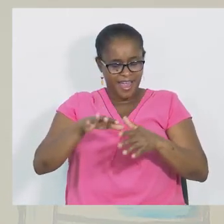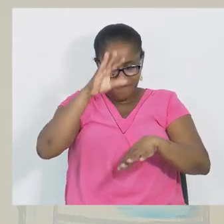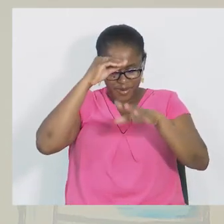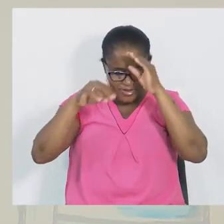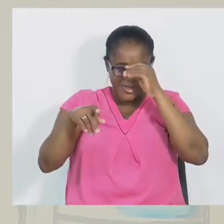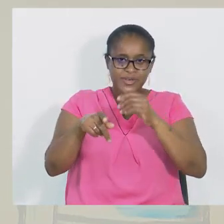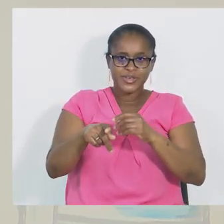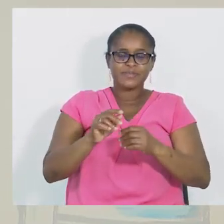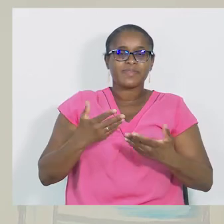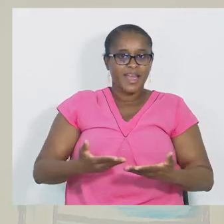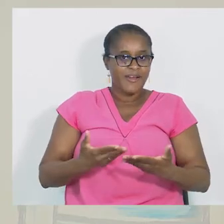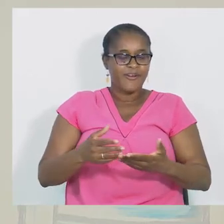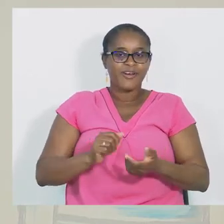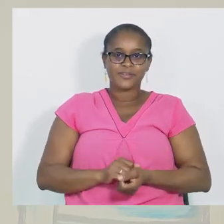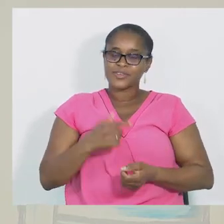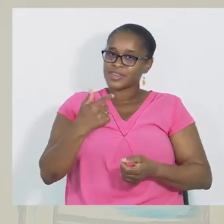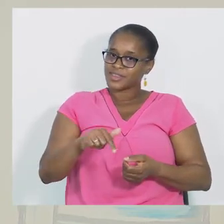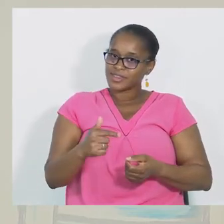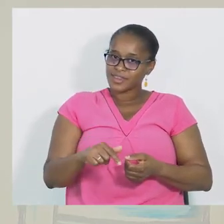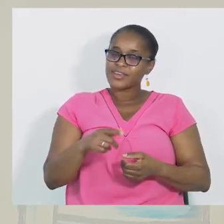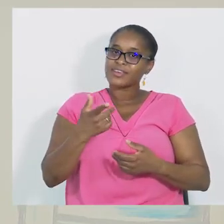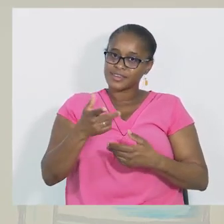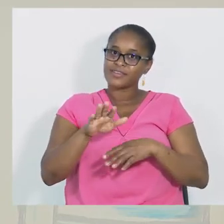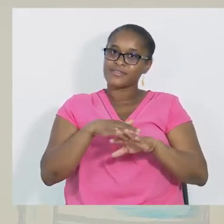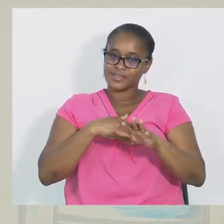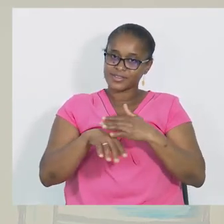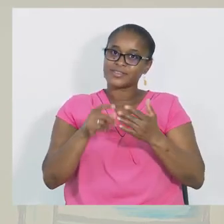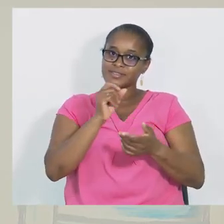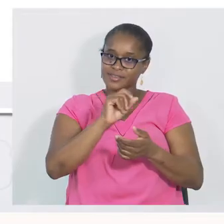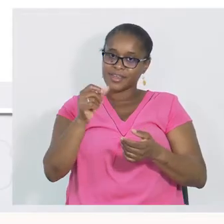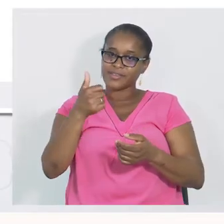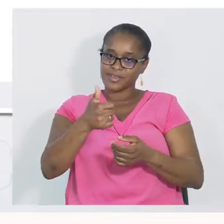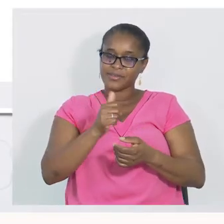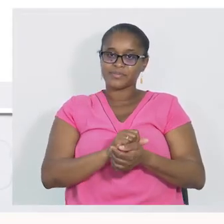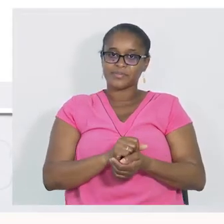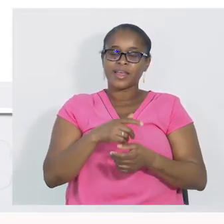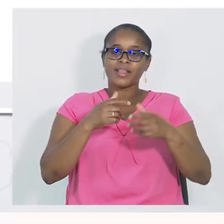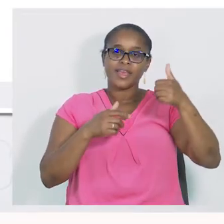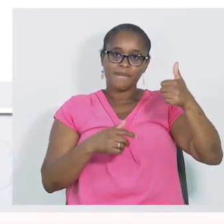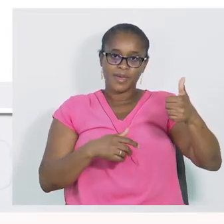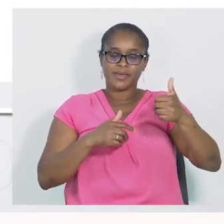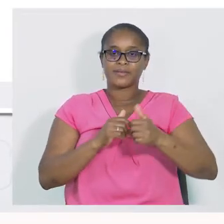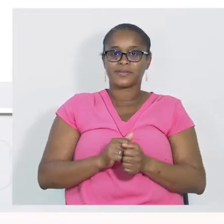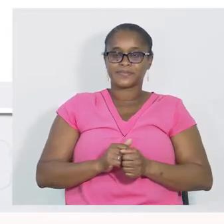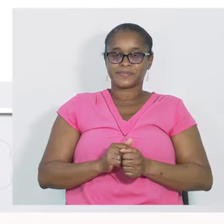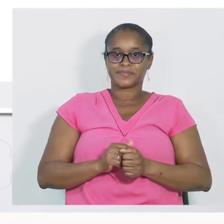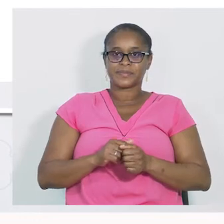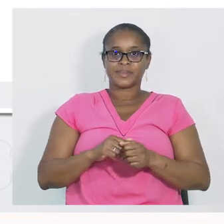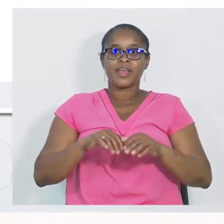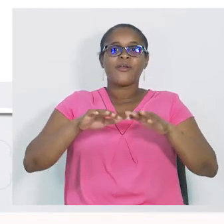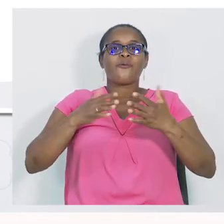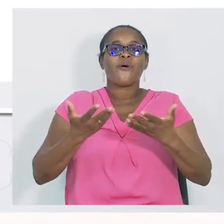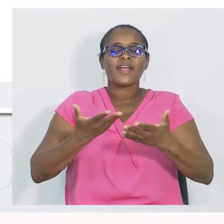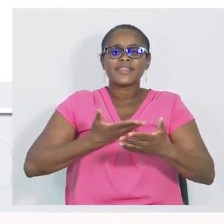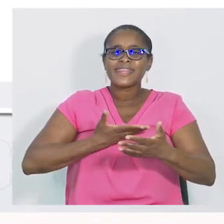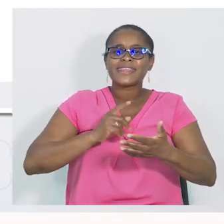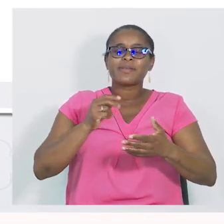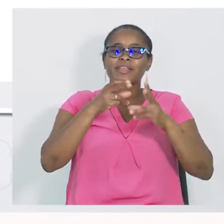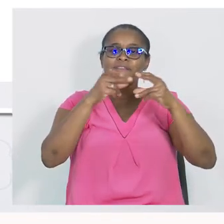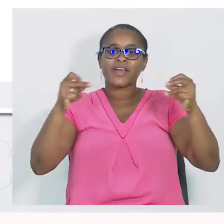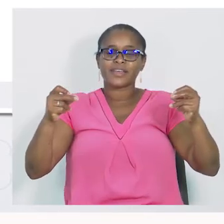dito, procurem o quadro no vosso manual e observem e façam bom uso deste